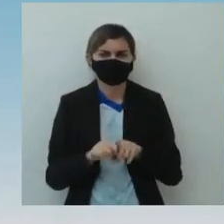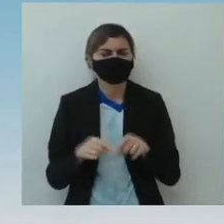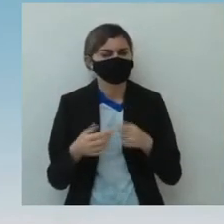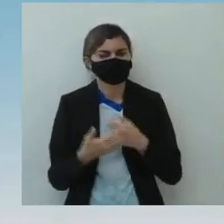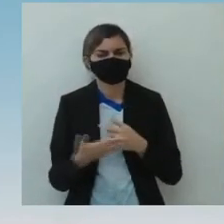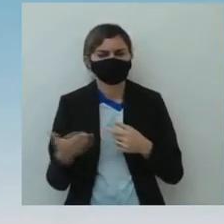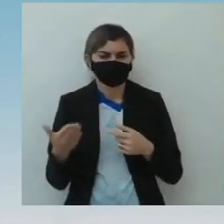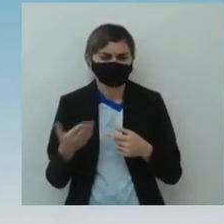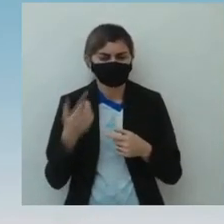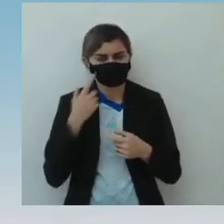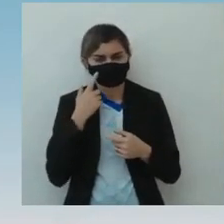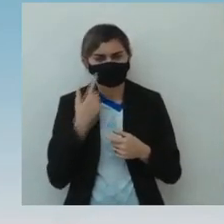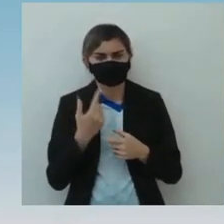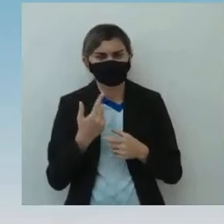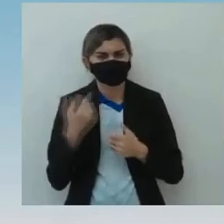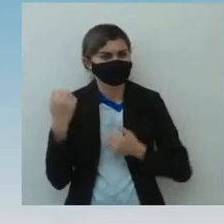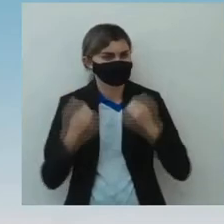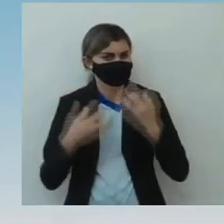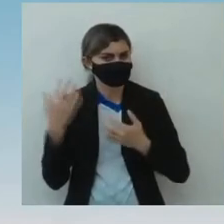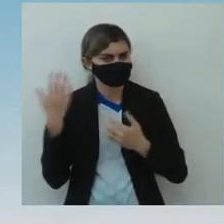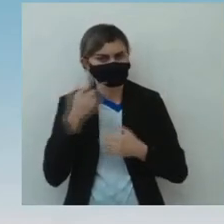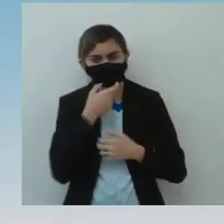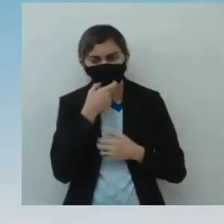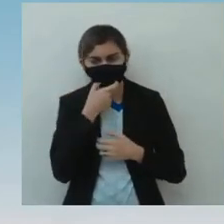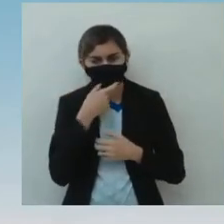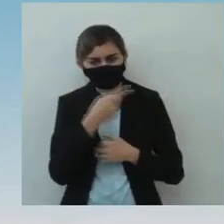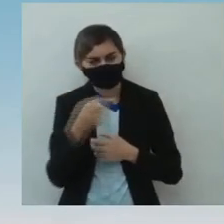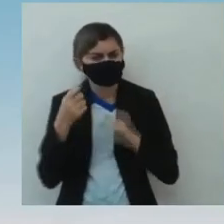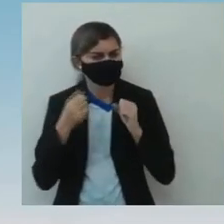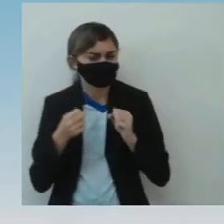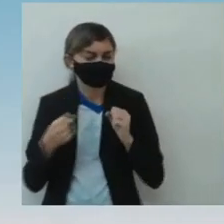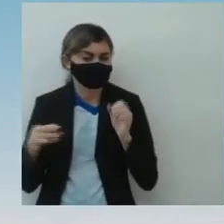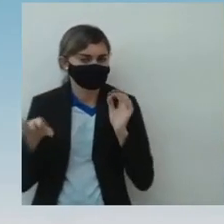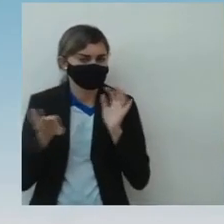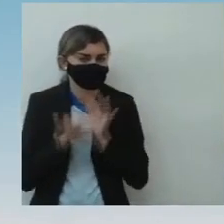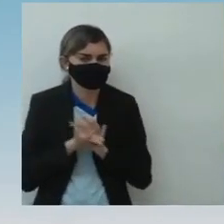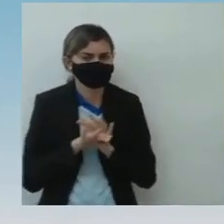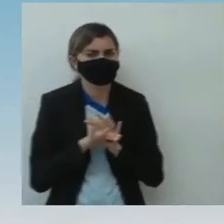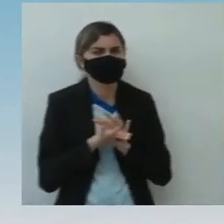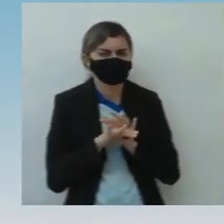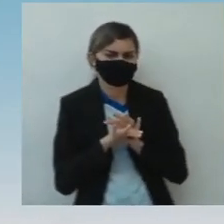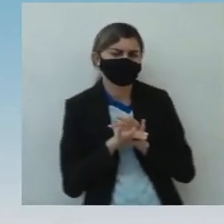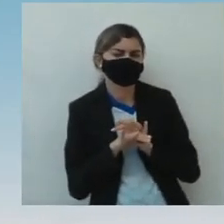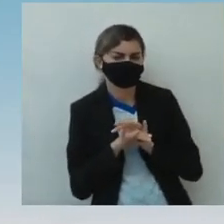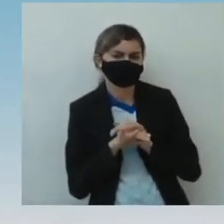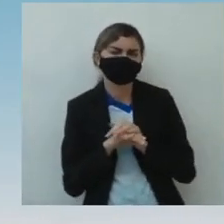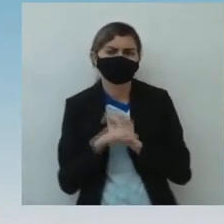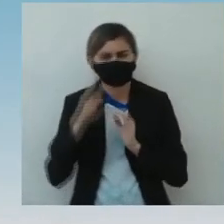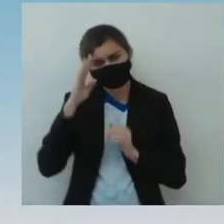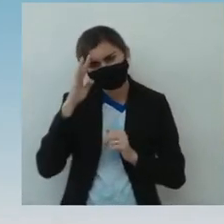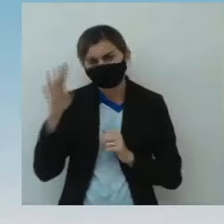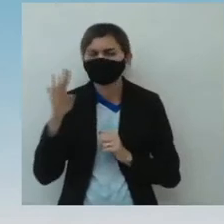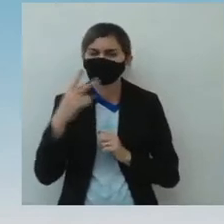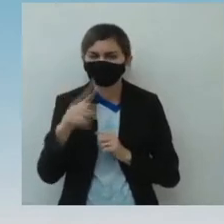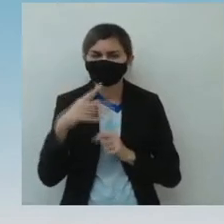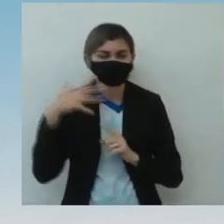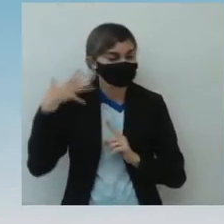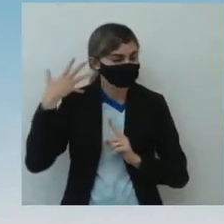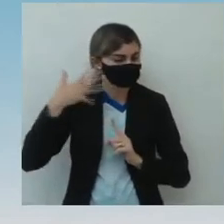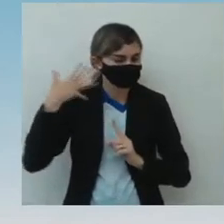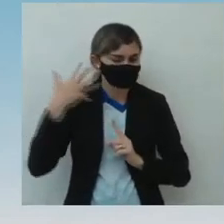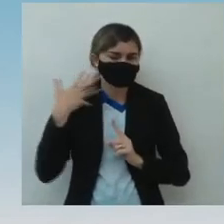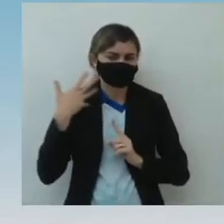impõe sobre o Espírito mas sem final de vou onde você pode chegar no ponto principal do seu